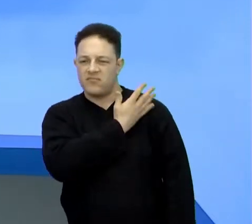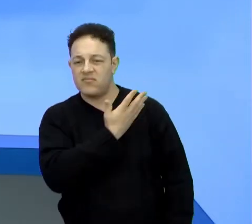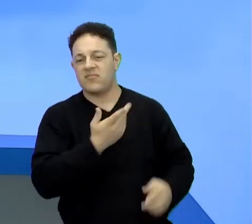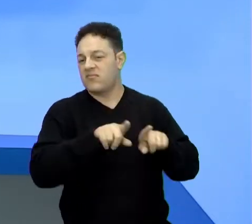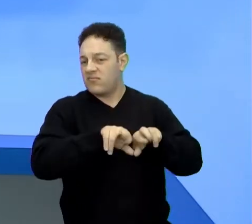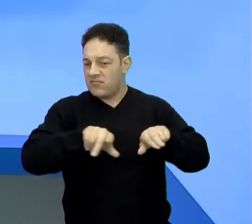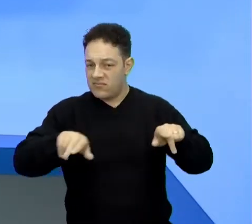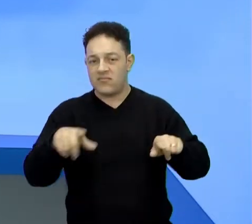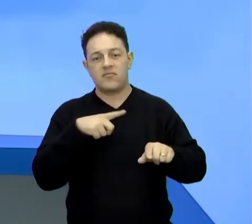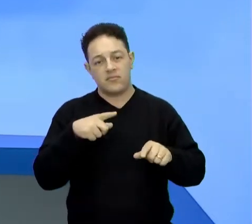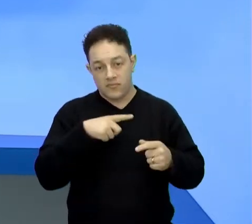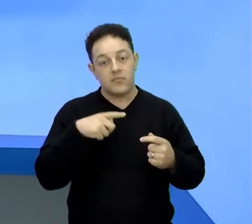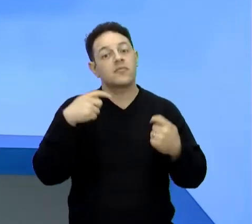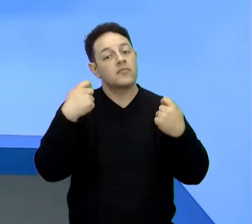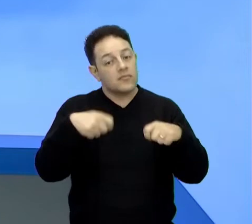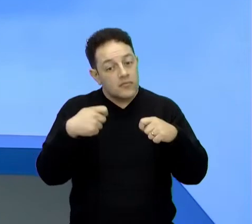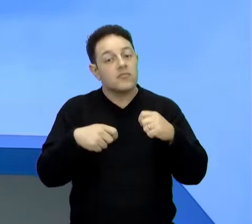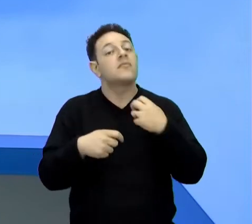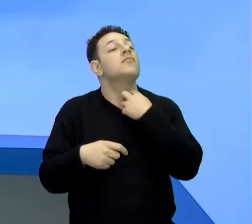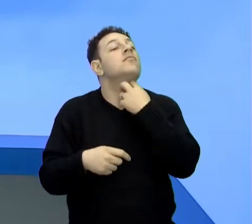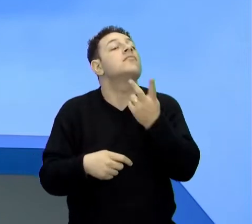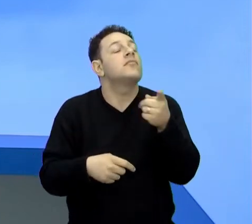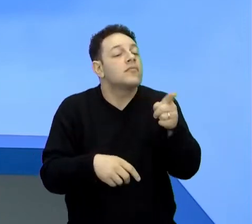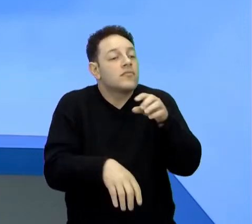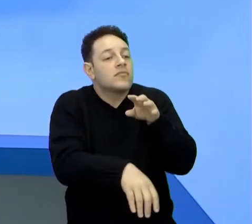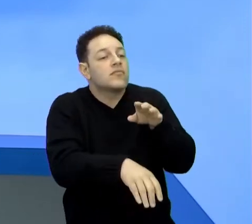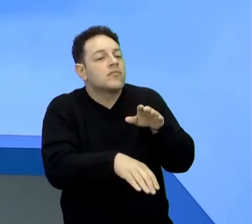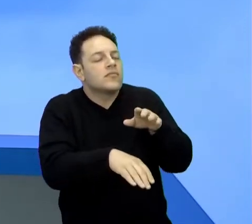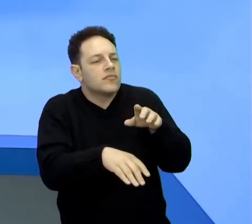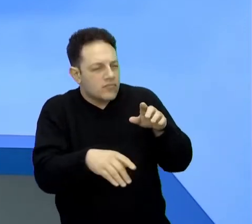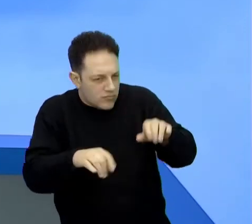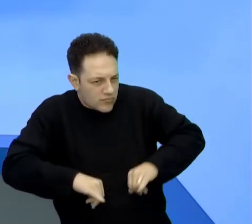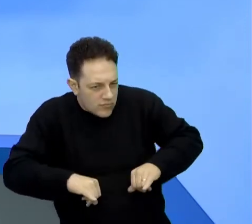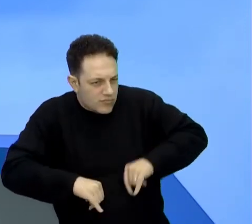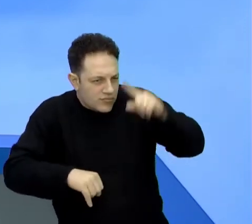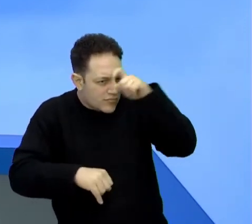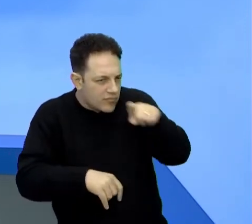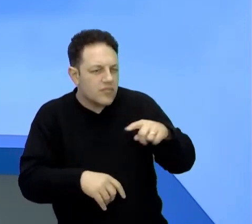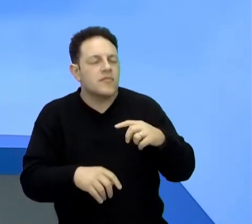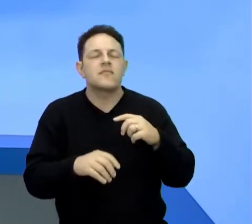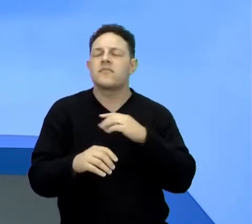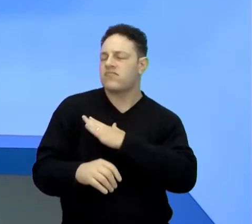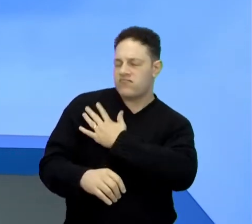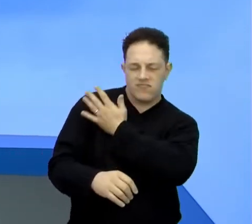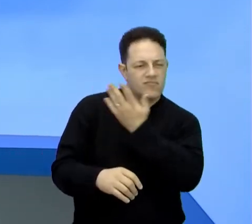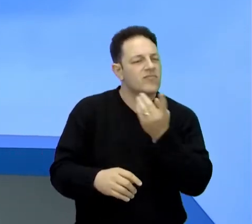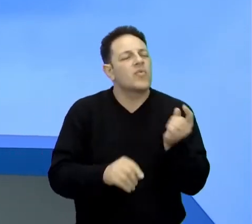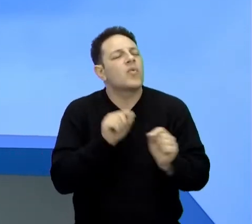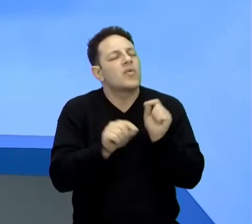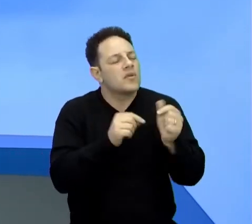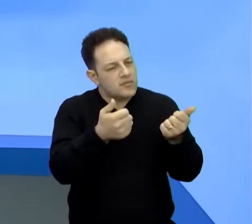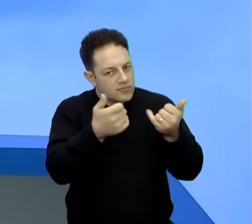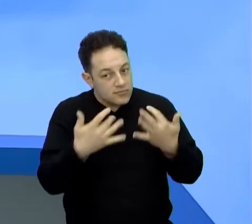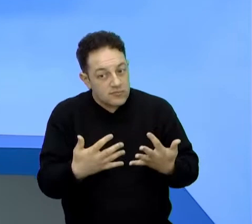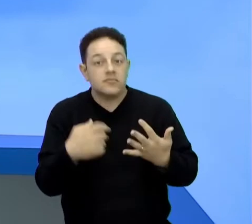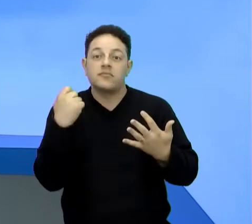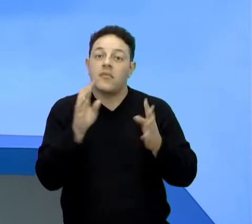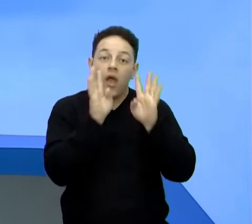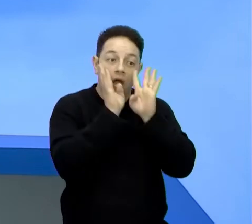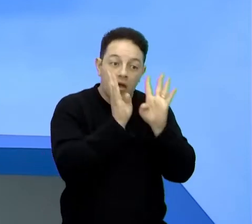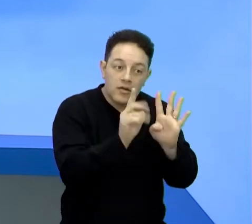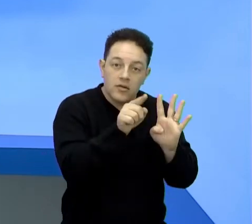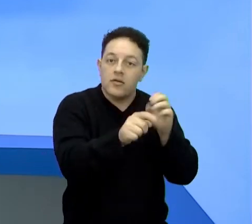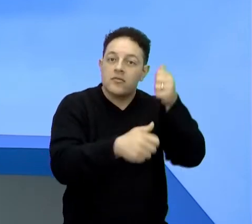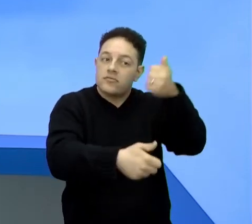tal. Tem que ouvir a voz de quem sofre preconceito, tem que valorizar essa voz e para poder pensar